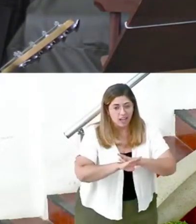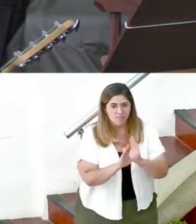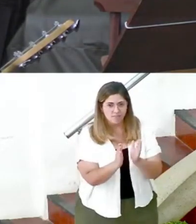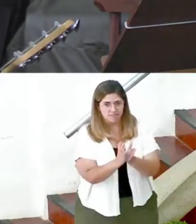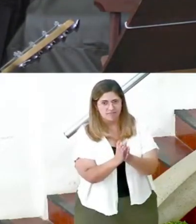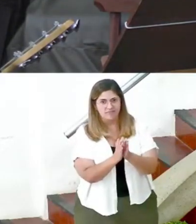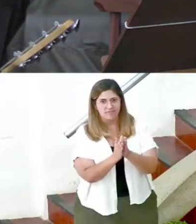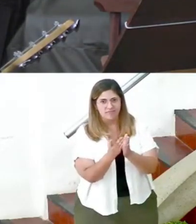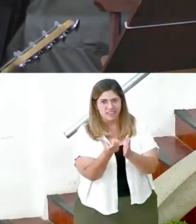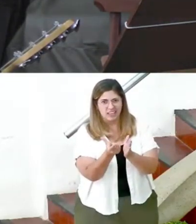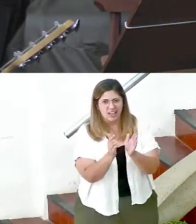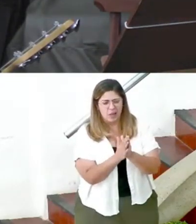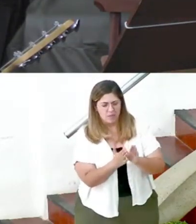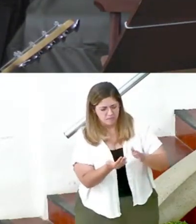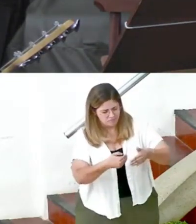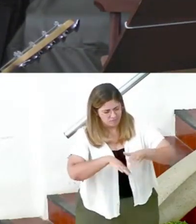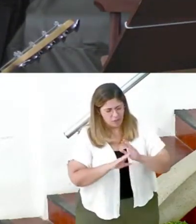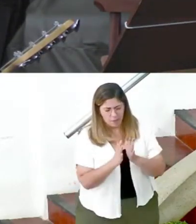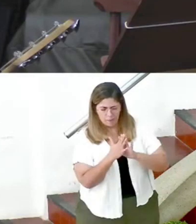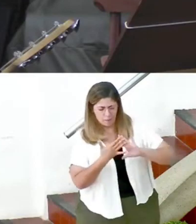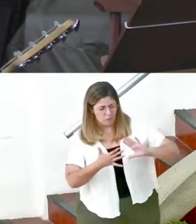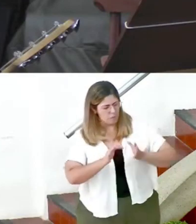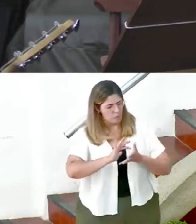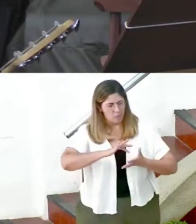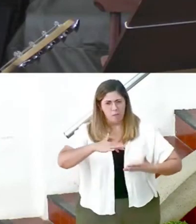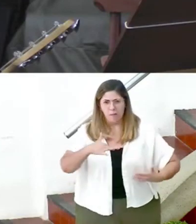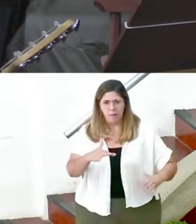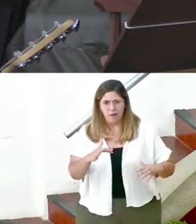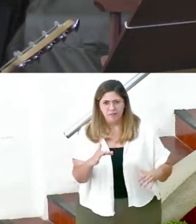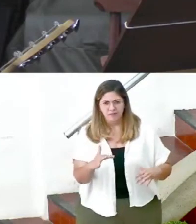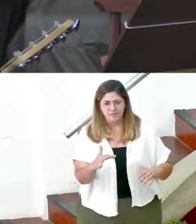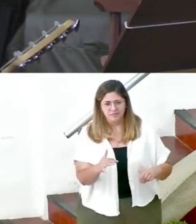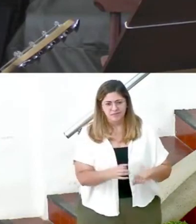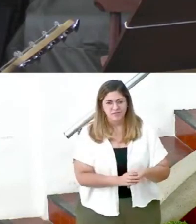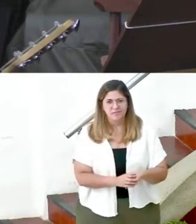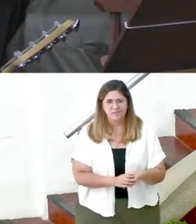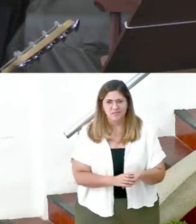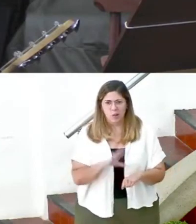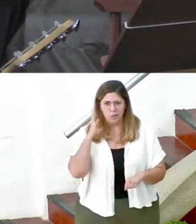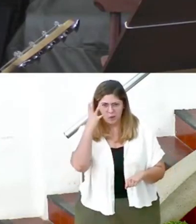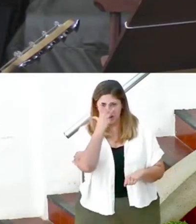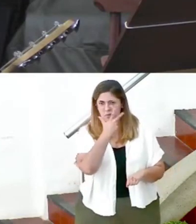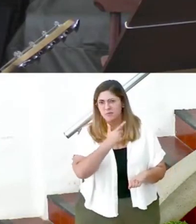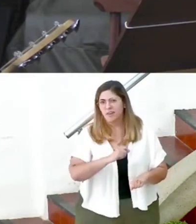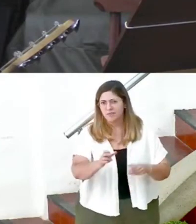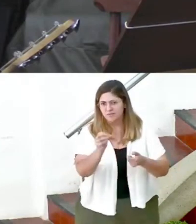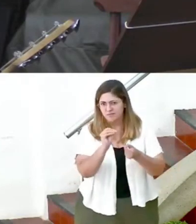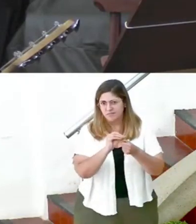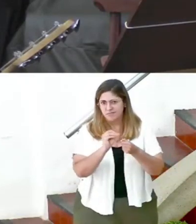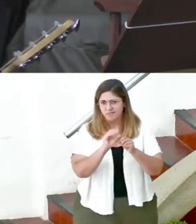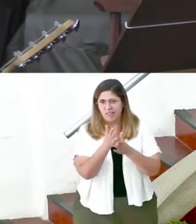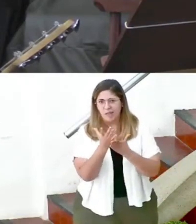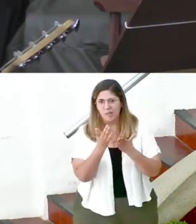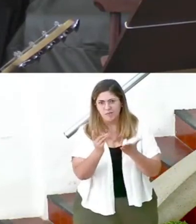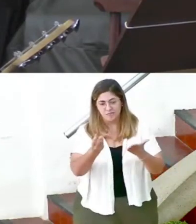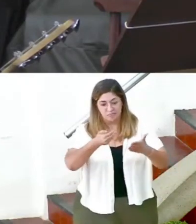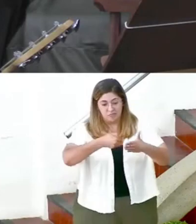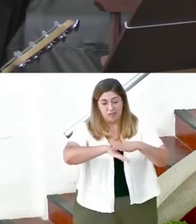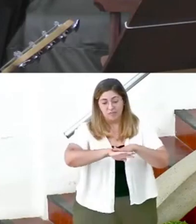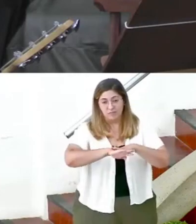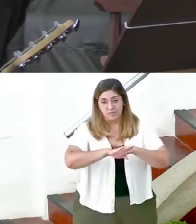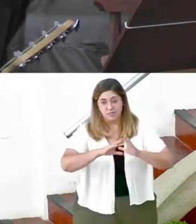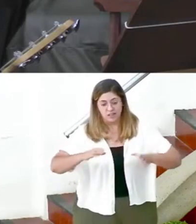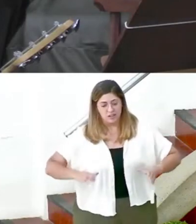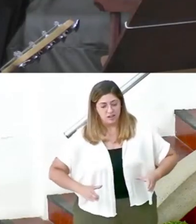Bíblia. Bem bonita, bem brilhosa. Porque eu estou querendo dizer que nós